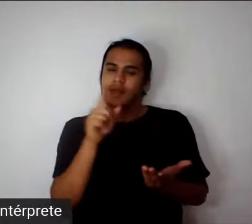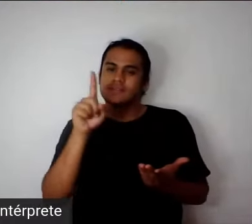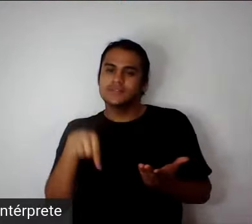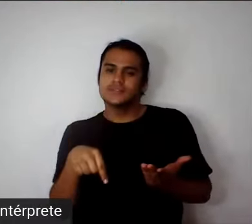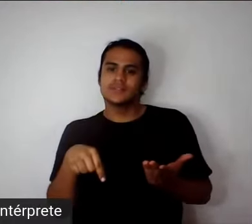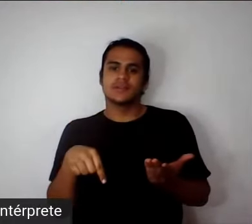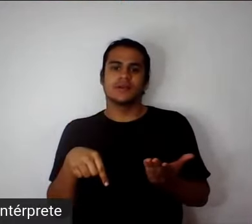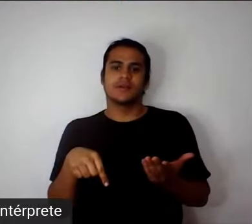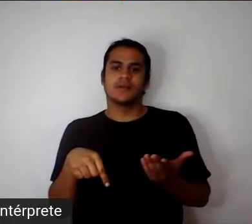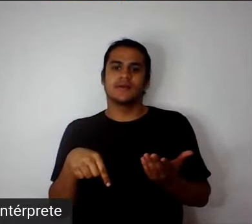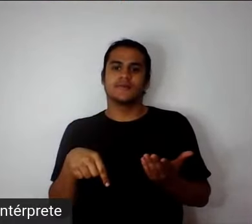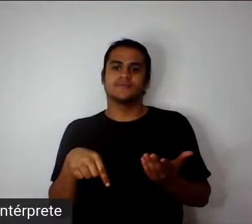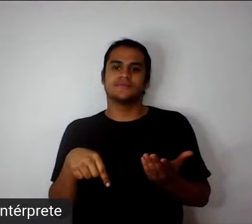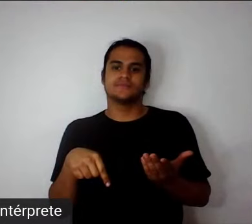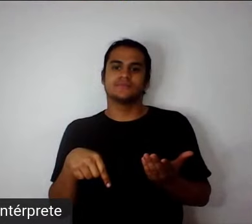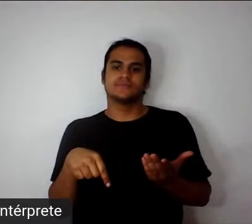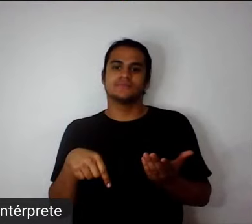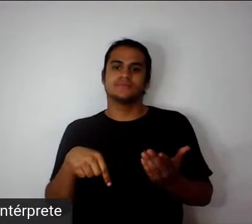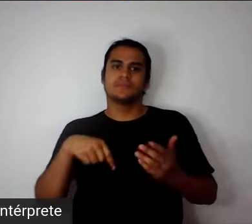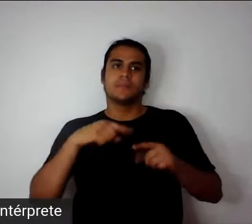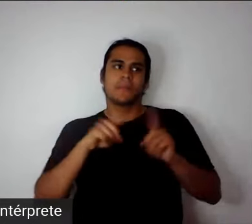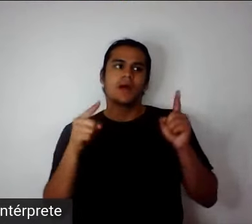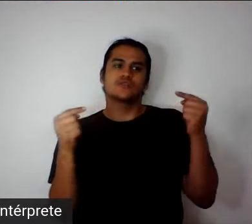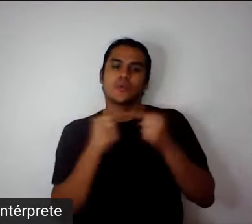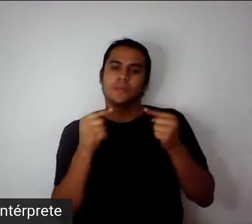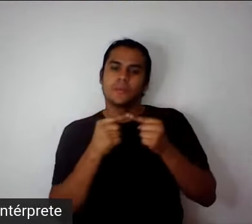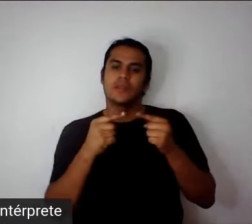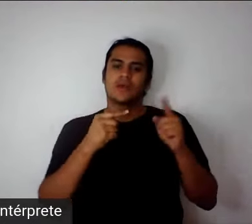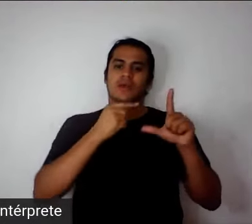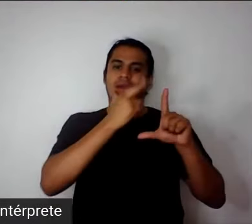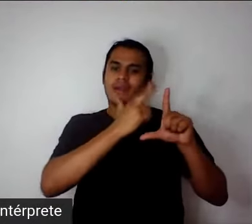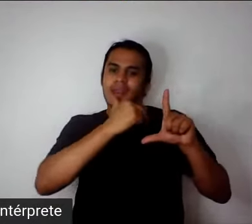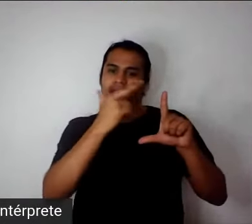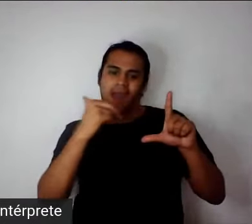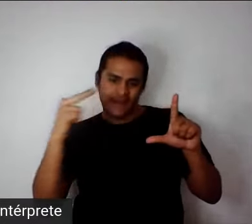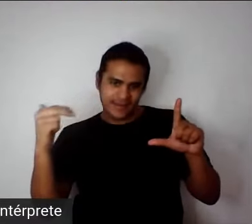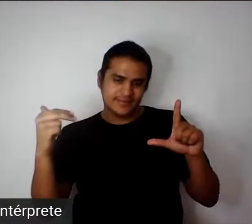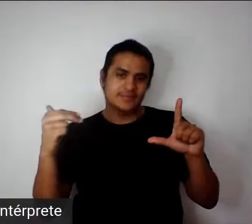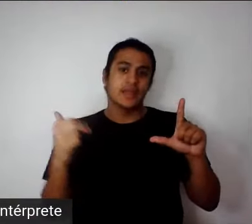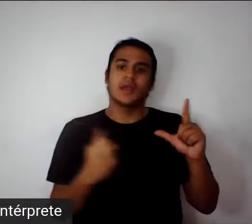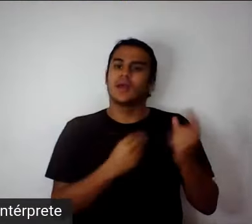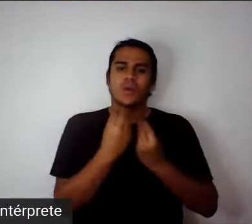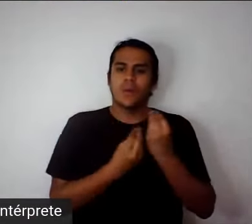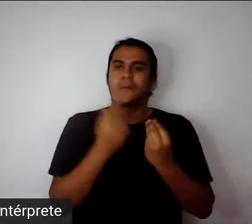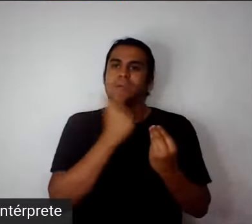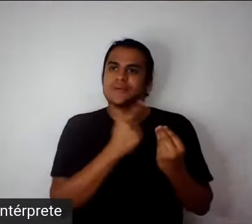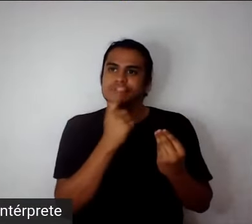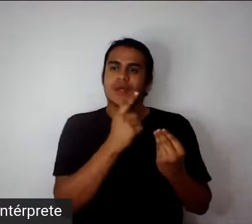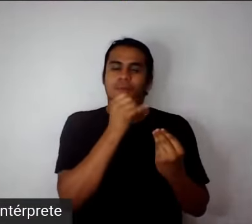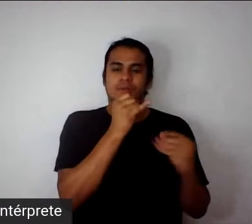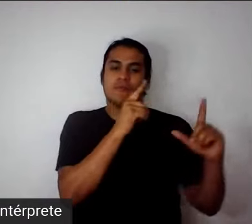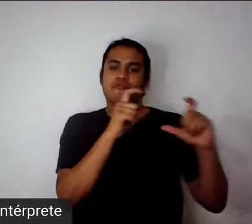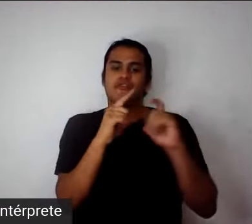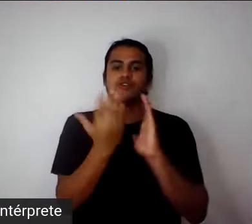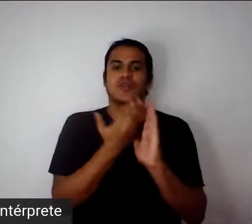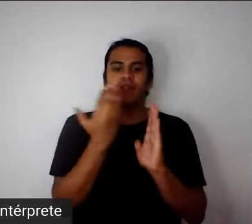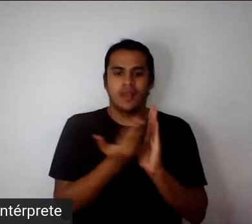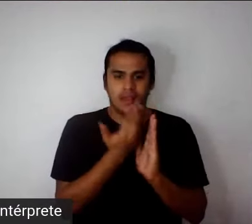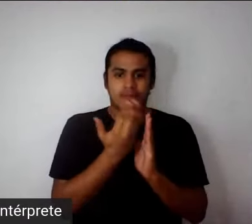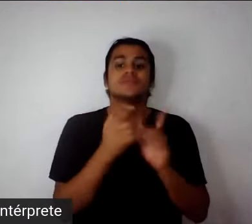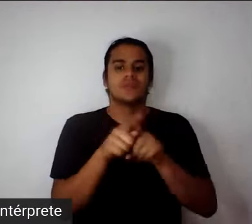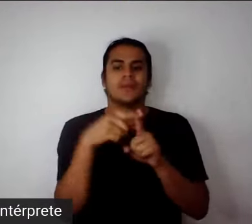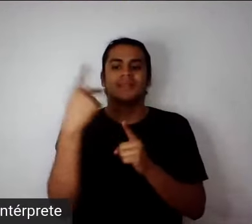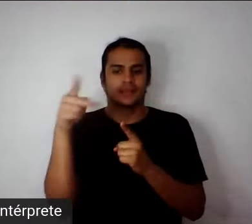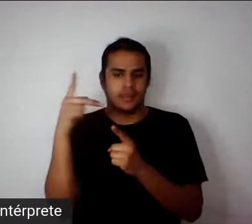mais próximo da produção gráfica, de como ela trabalhou os fotolivros e a literatura, a relação com a